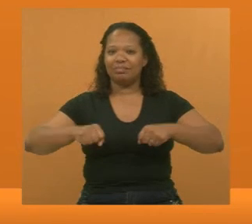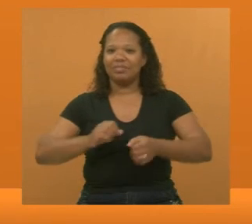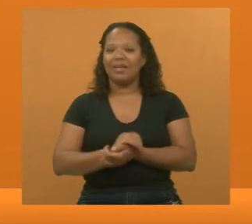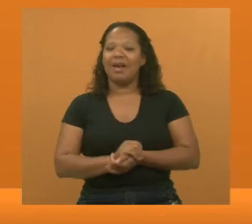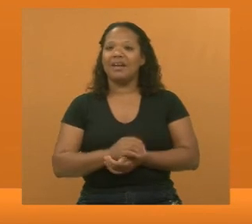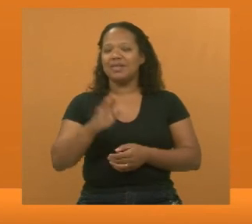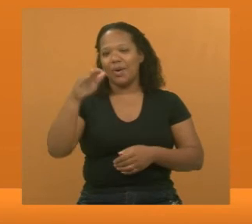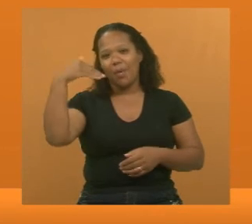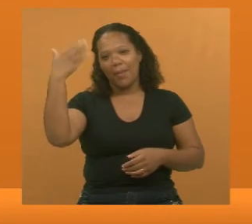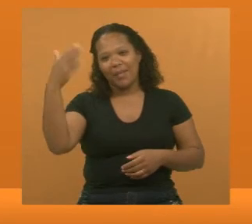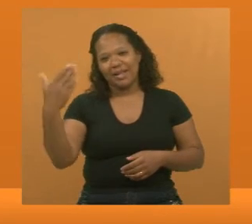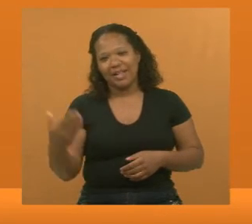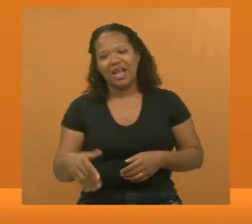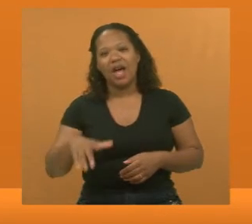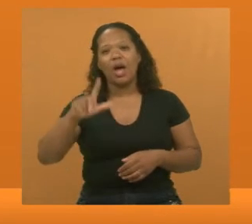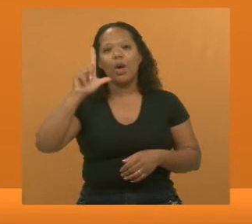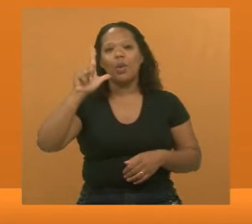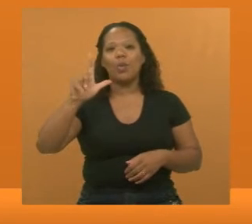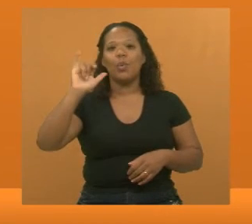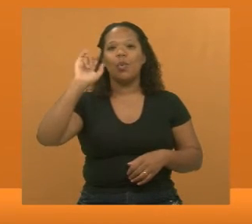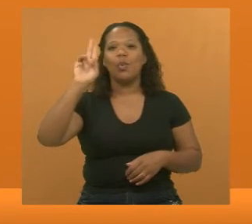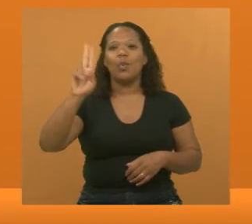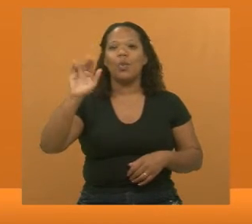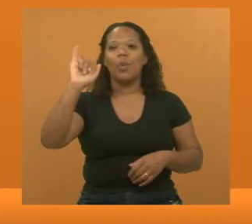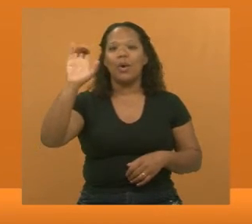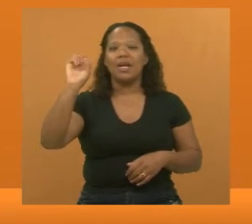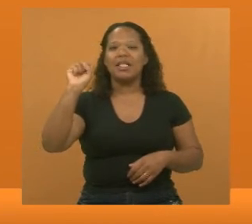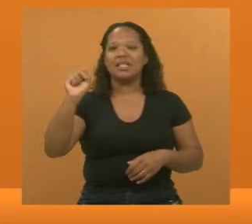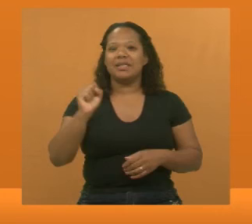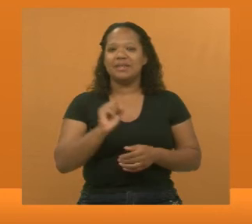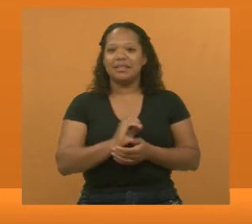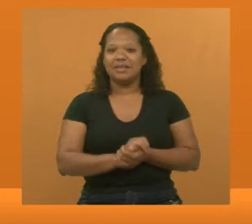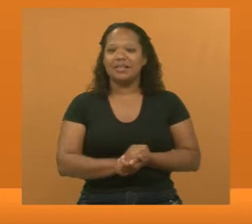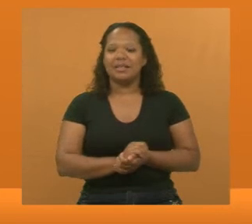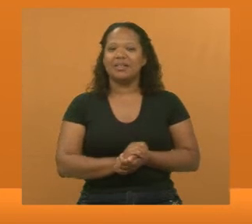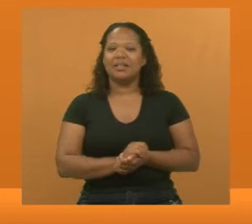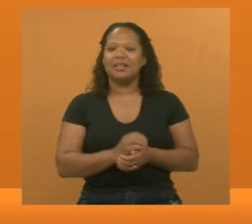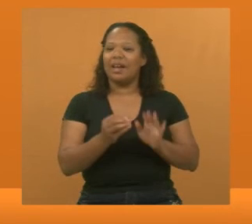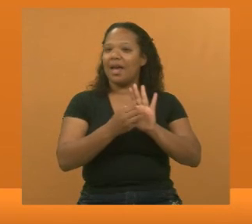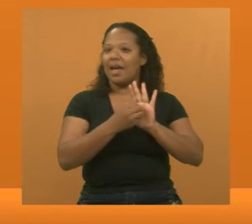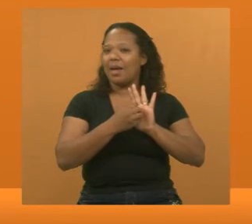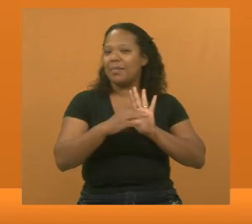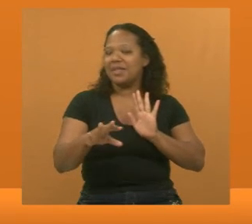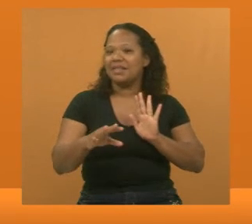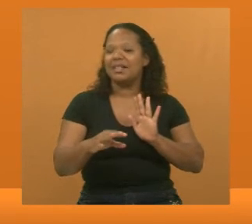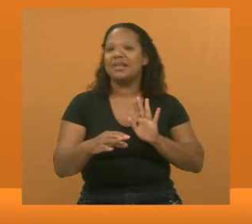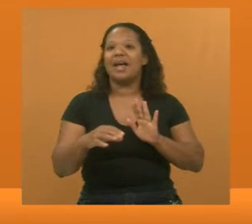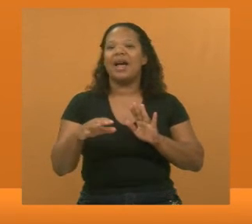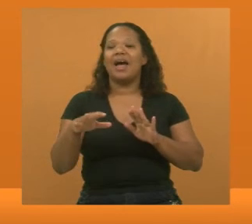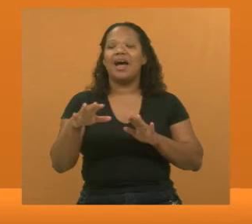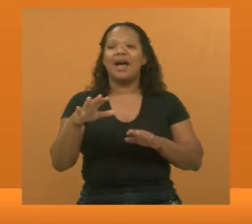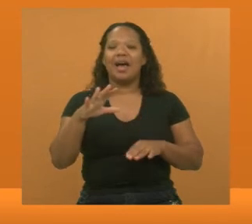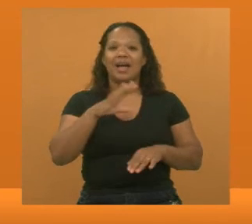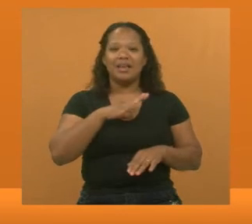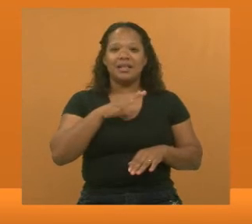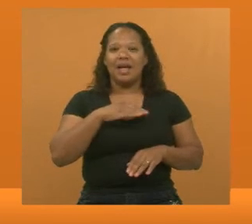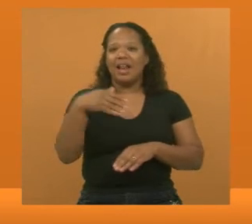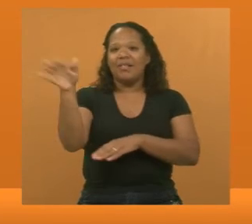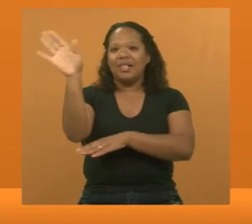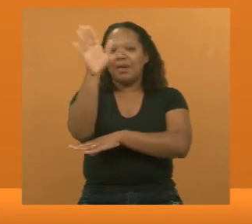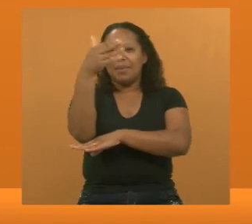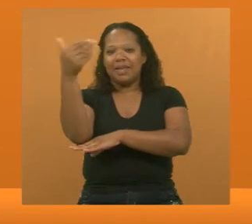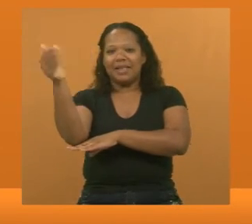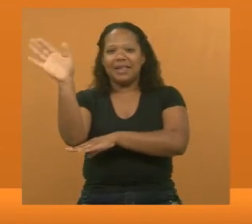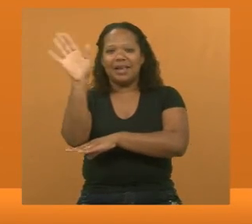esse piloto Luiz César, que muito bem representa a nossa cidade, levando a nossa bandeira não só